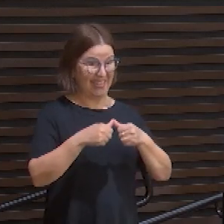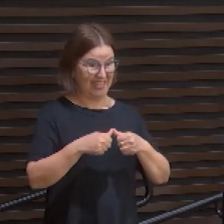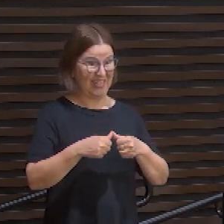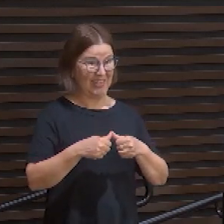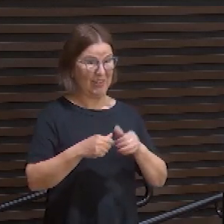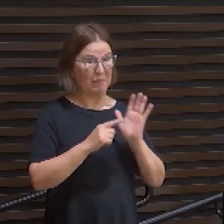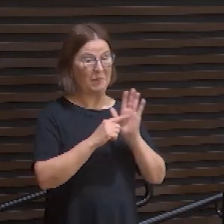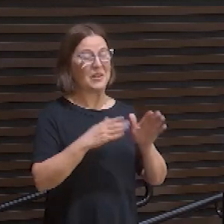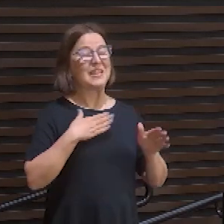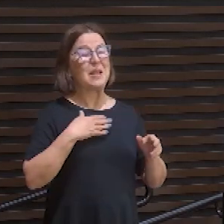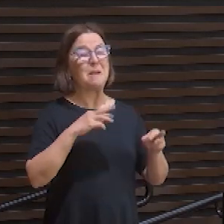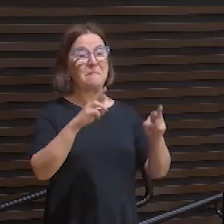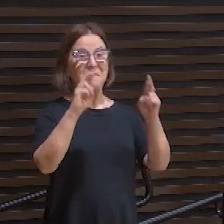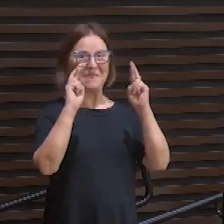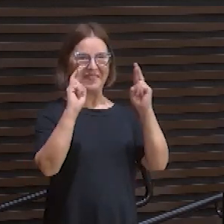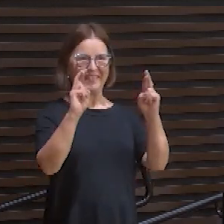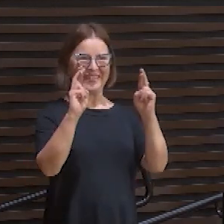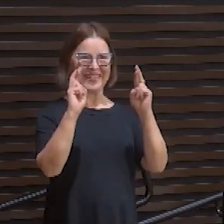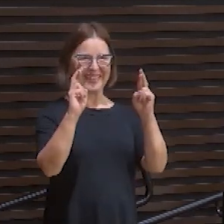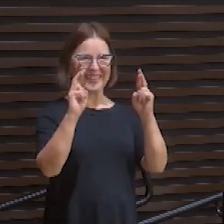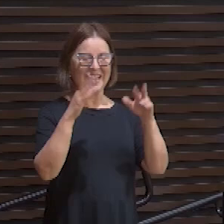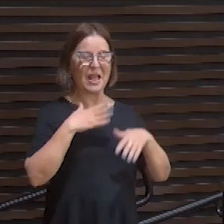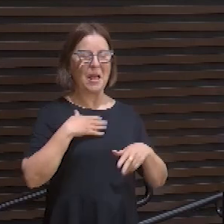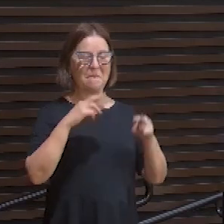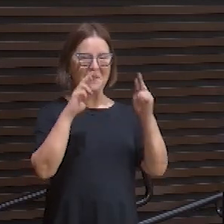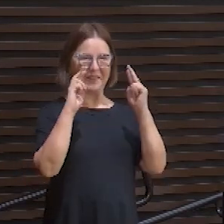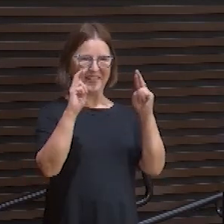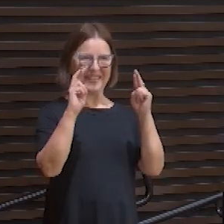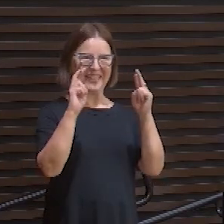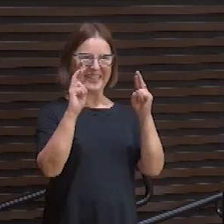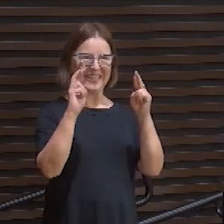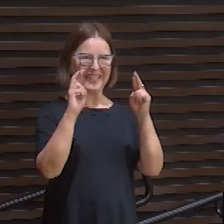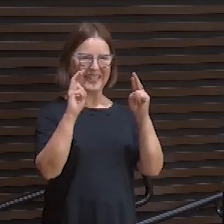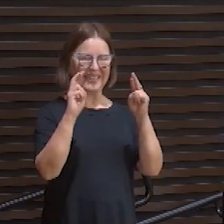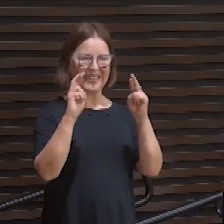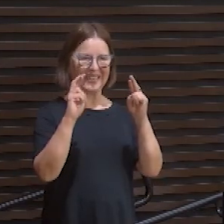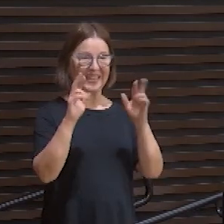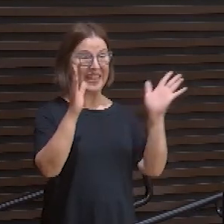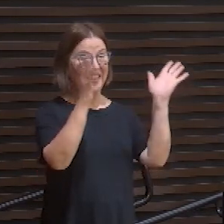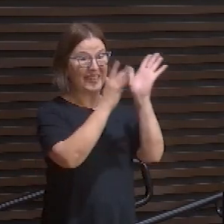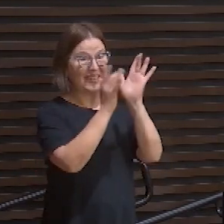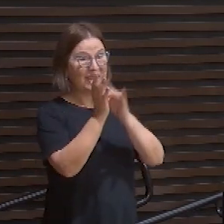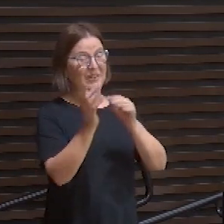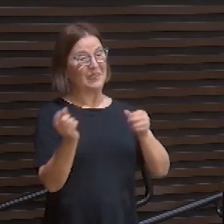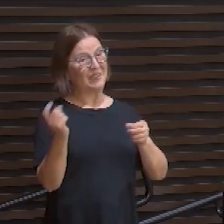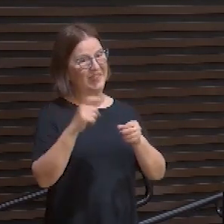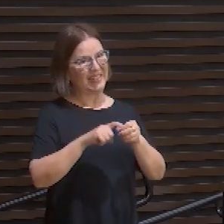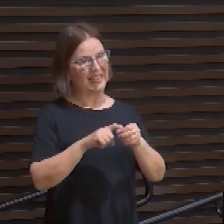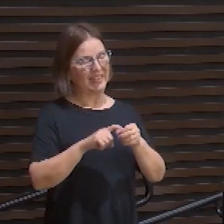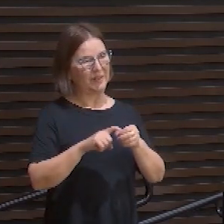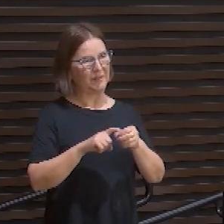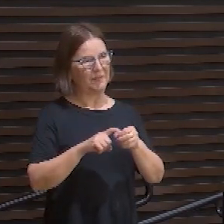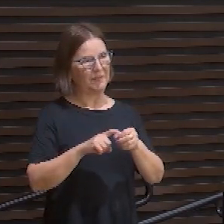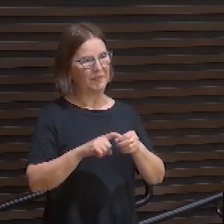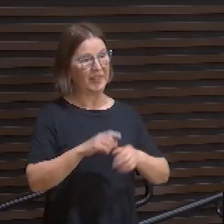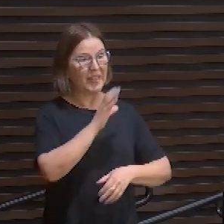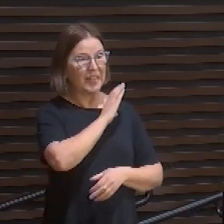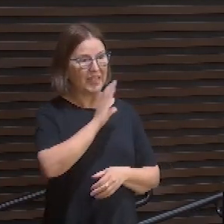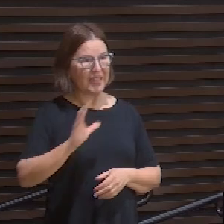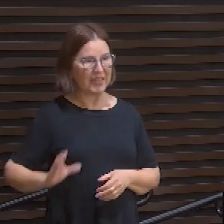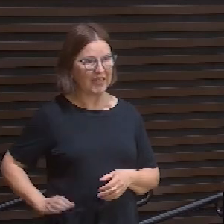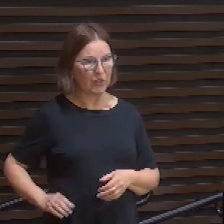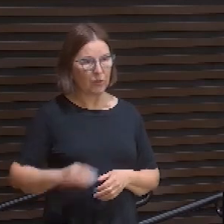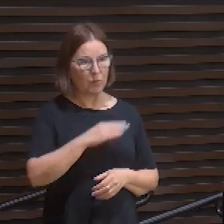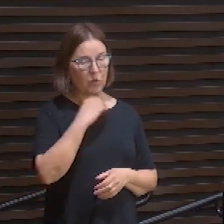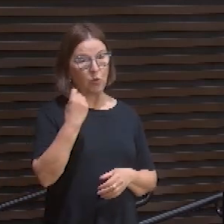esperança. A minha esperança. Ele vai voltar. Assim também... Cristo morreu uma só